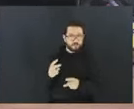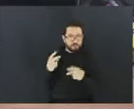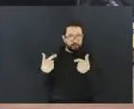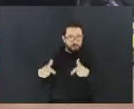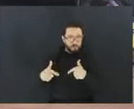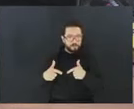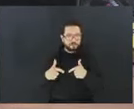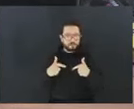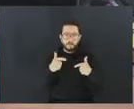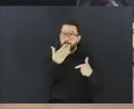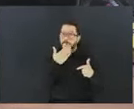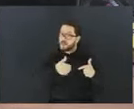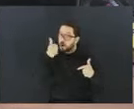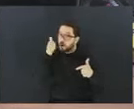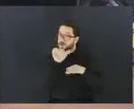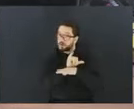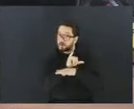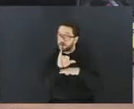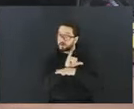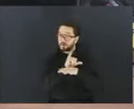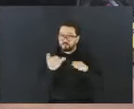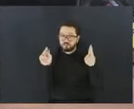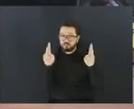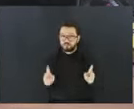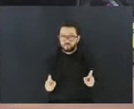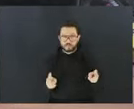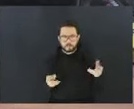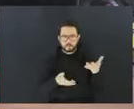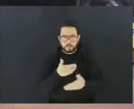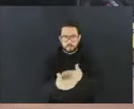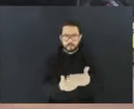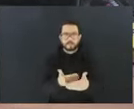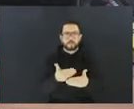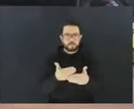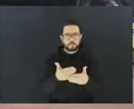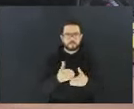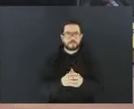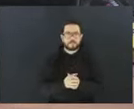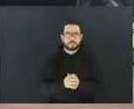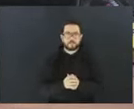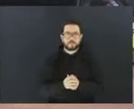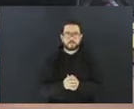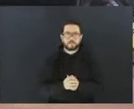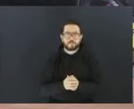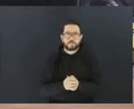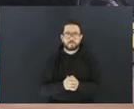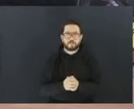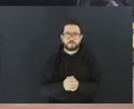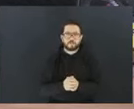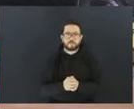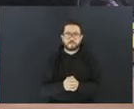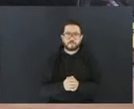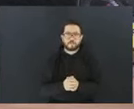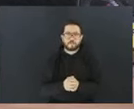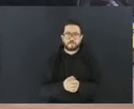que o efetivo seja aplicado da forma que está sendo aplicado, né? Com essa nova filosofia de policiamento, que é o